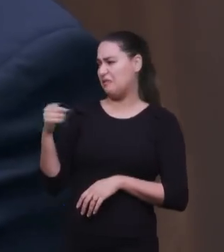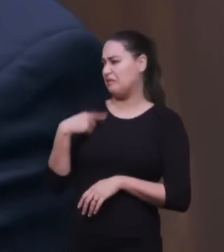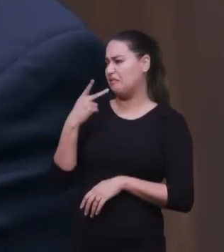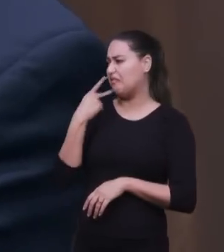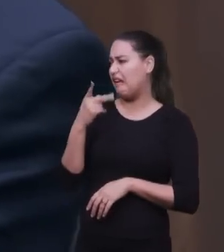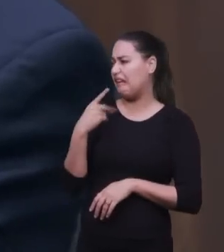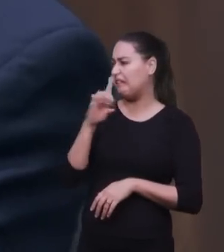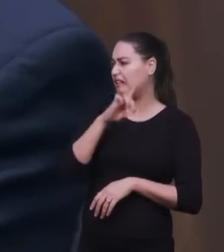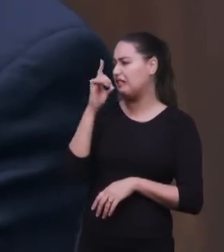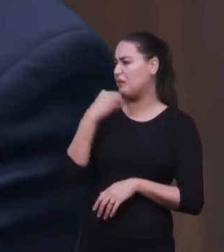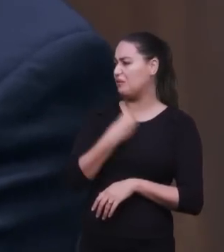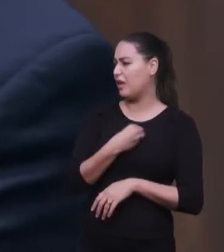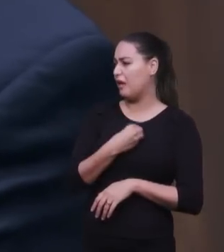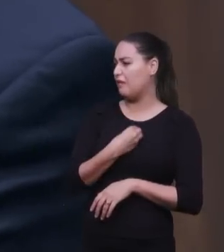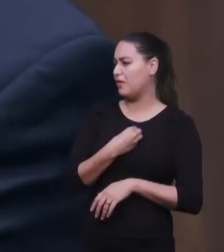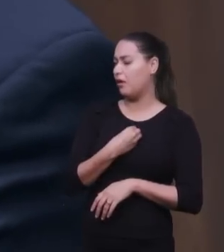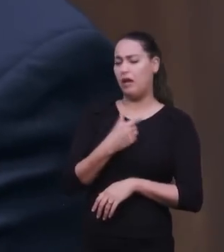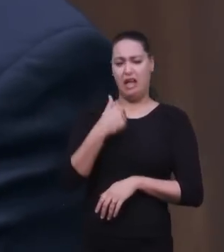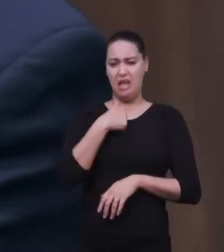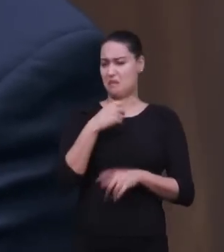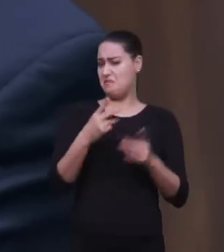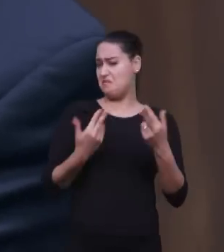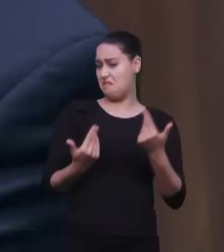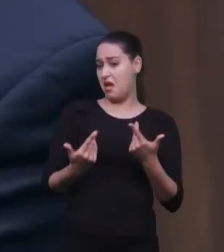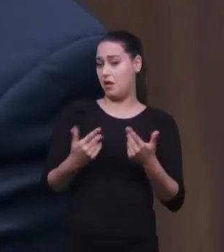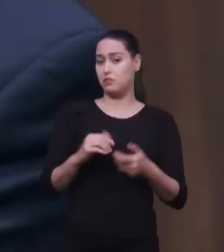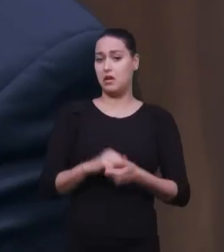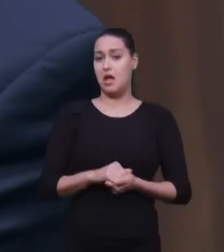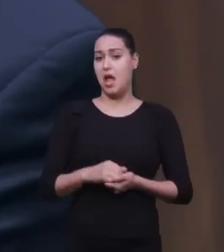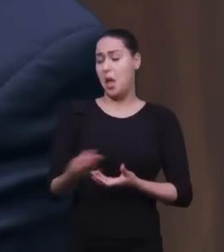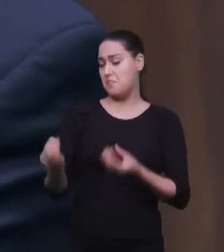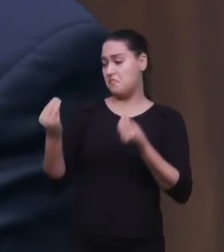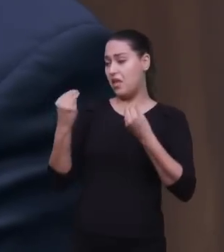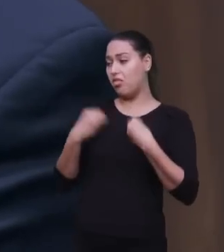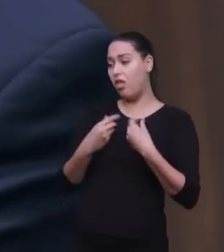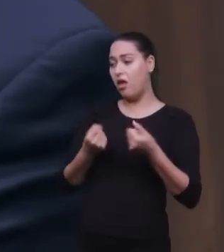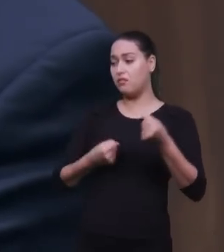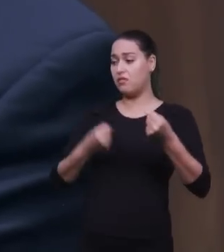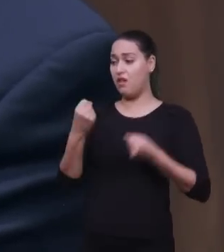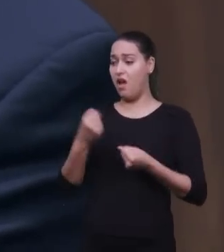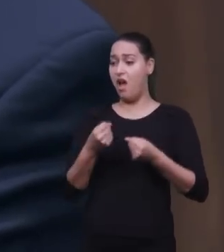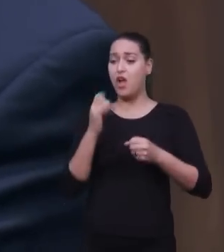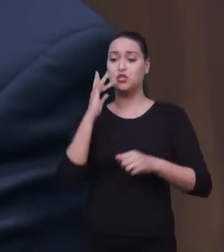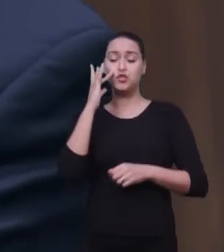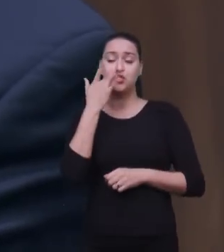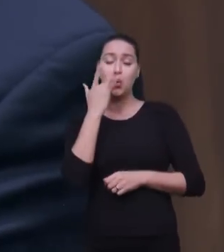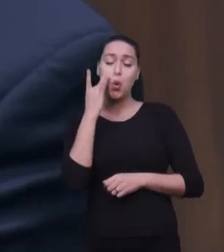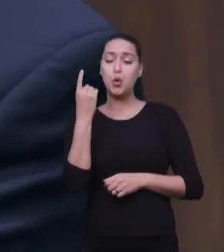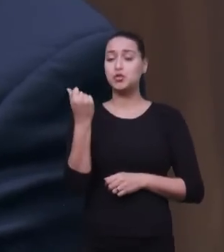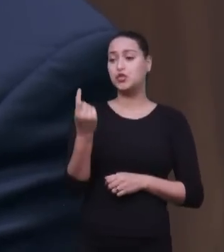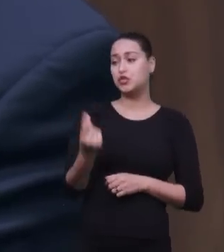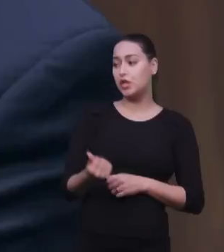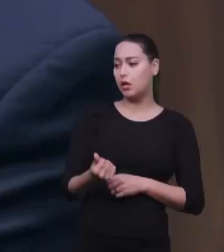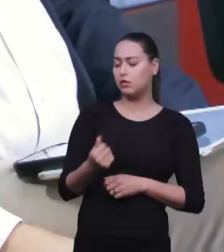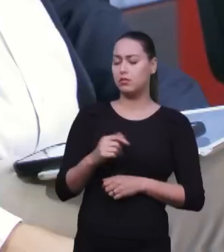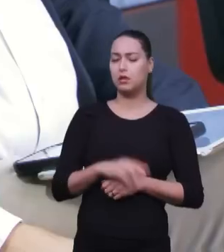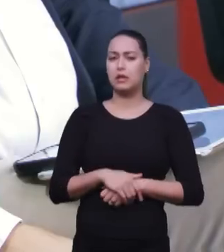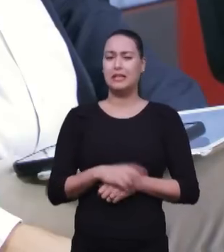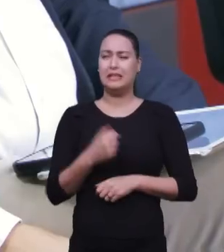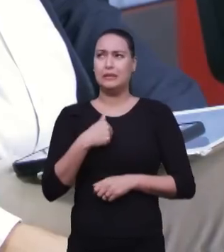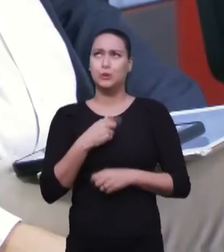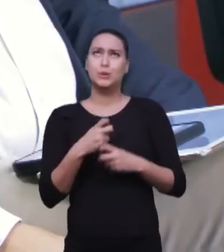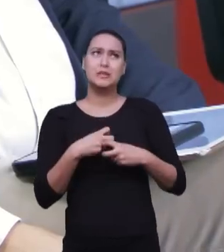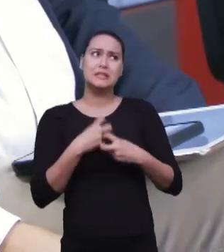vivo, eu também tenho Deus vivo, mas como é que é o seu Deus vivo? Ele falou, meu Deus vivo, ele me dá carro, ele me dá dinheiro, ele me dá ouro, ele me dá isso, me dá aquilo. Aí